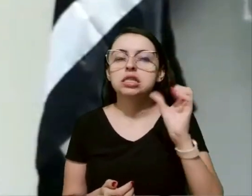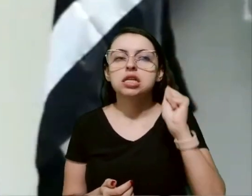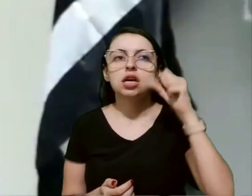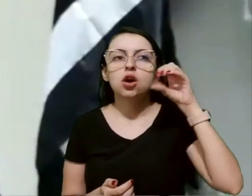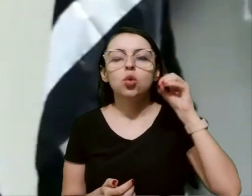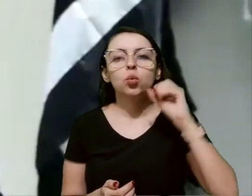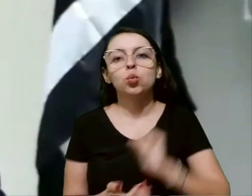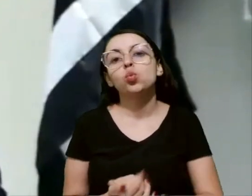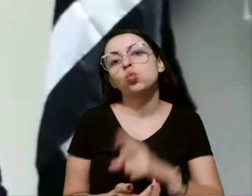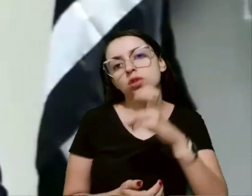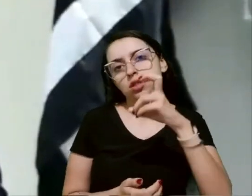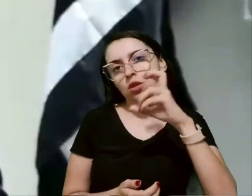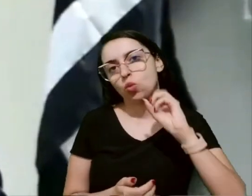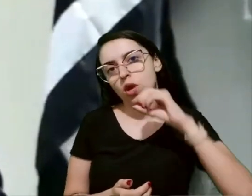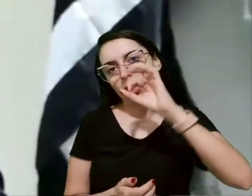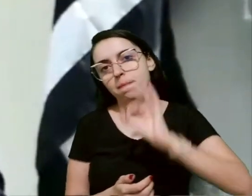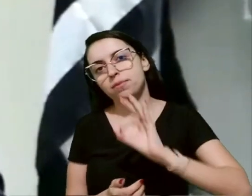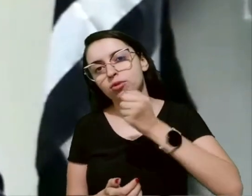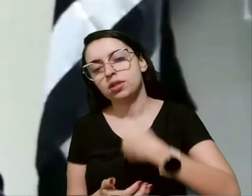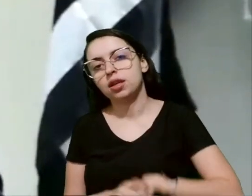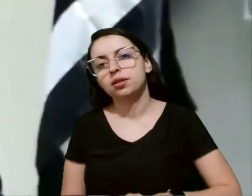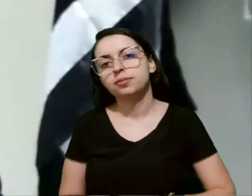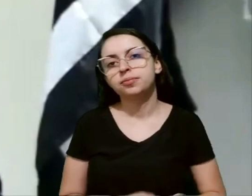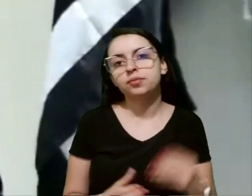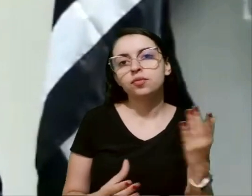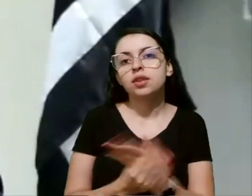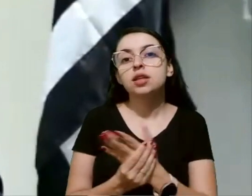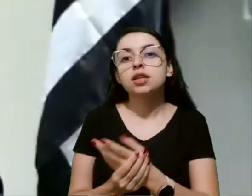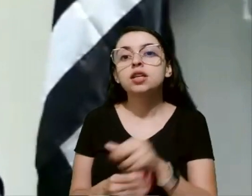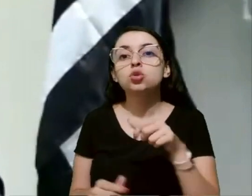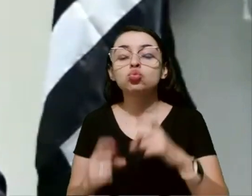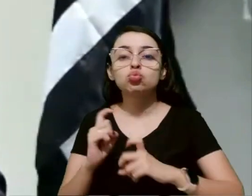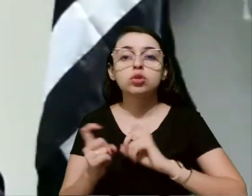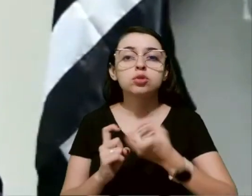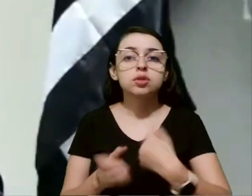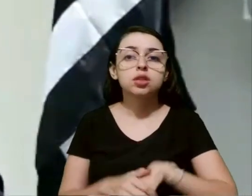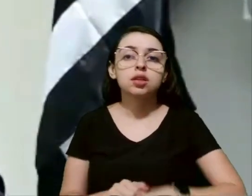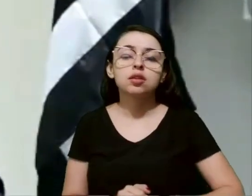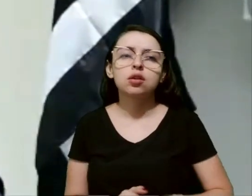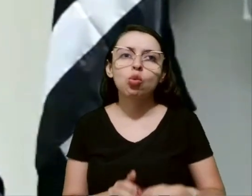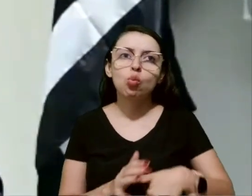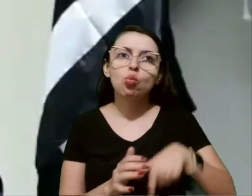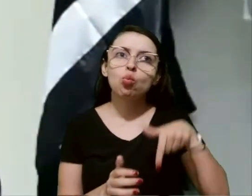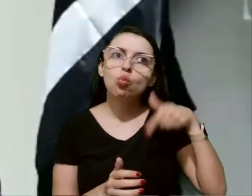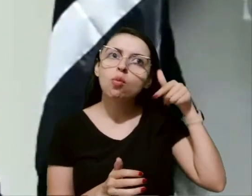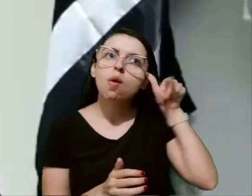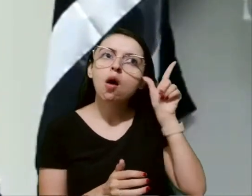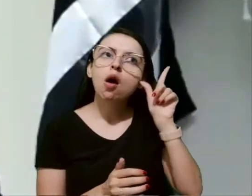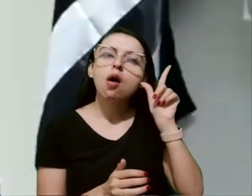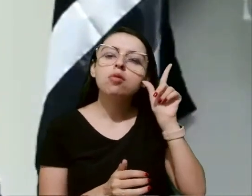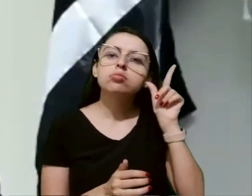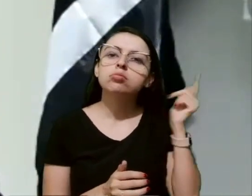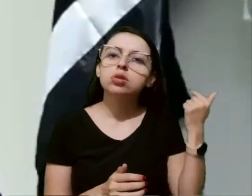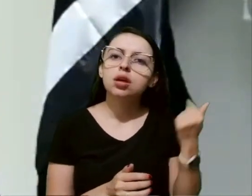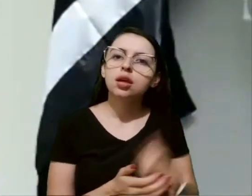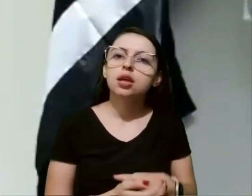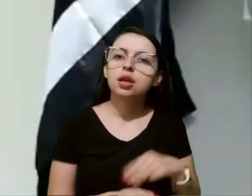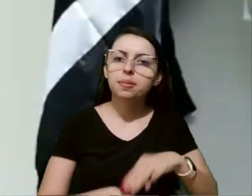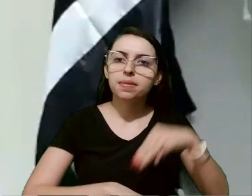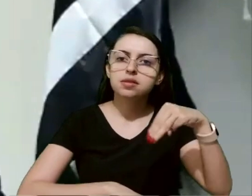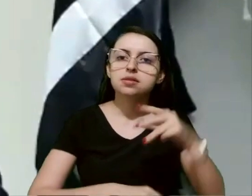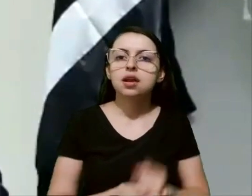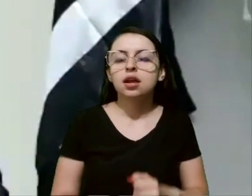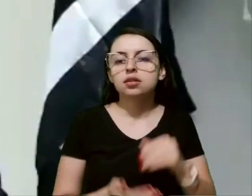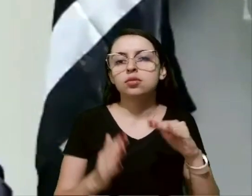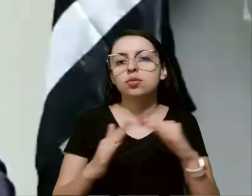50%. Processo administrativo sancionador, 50%. Ontem participei de uma banca de mestrado